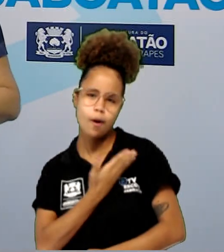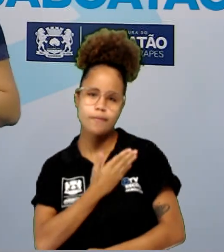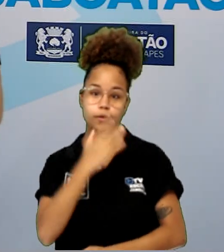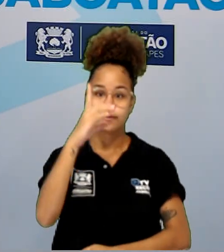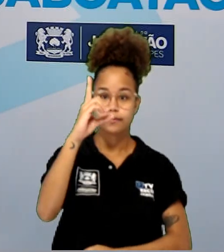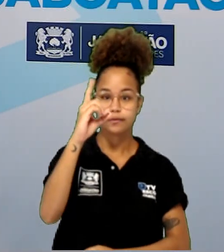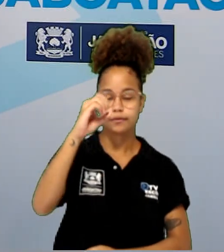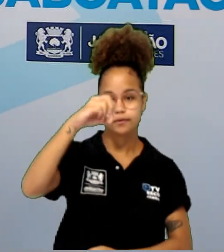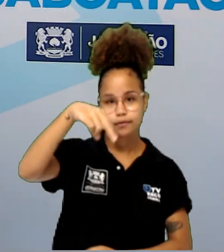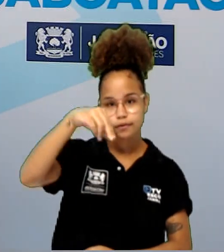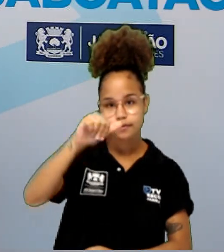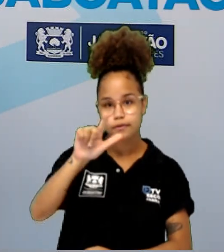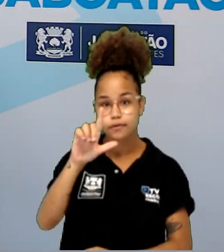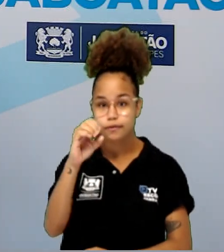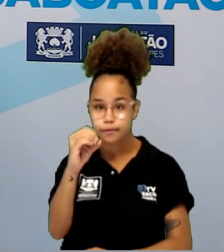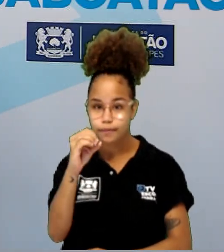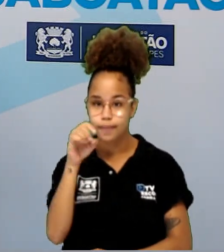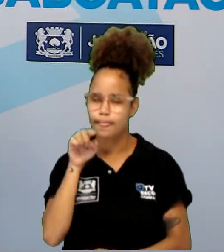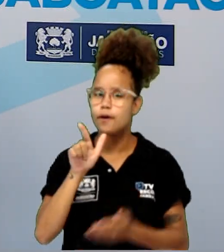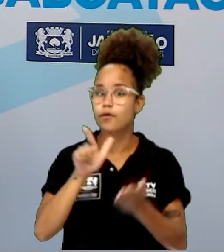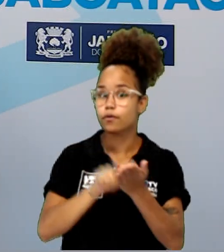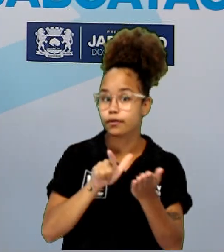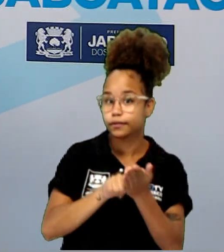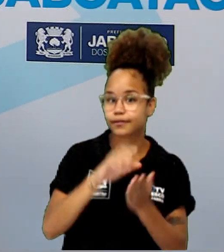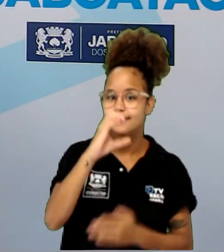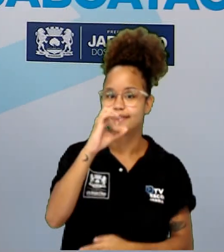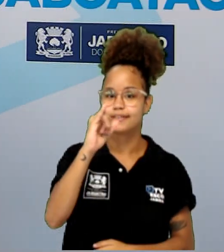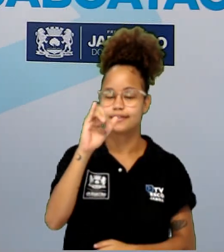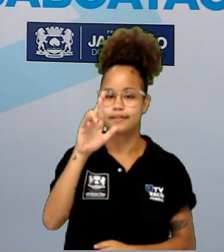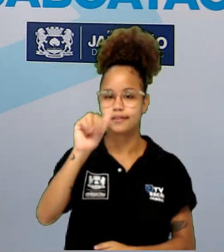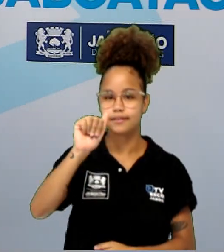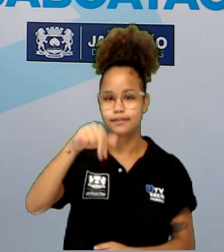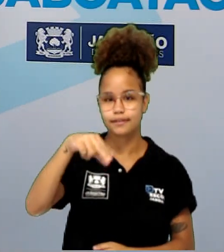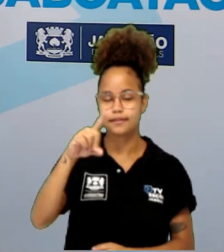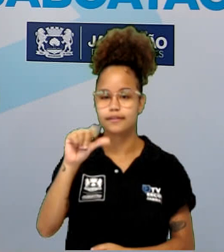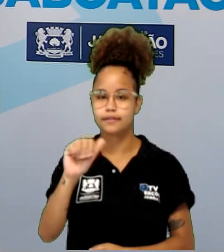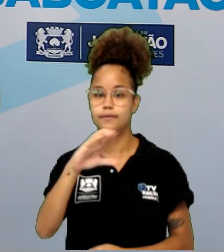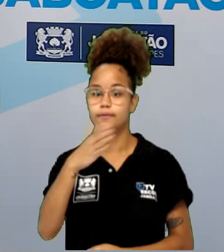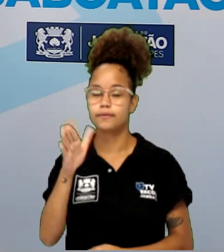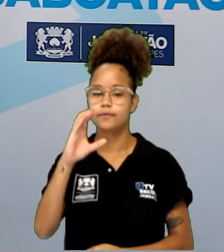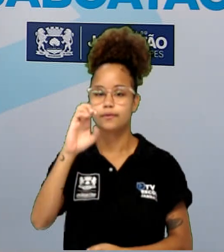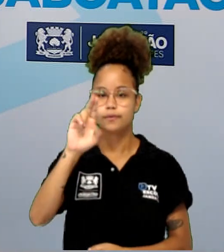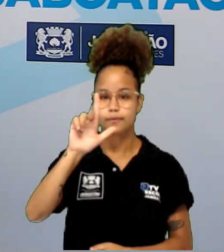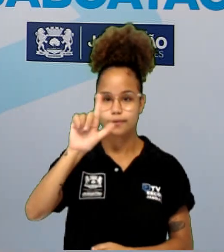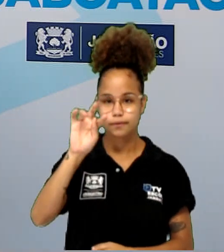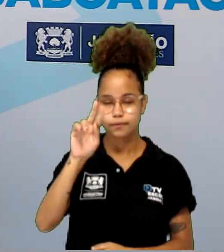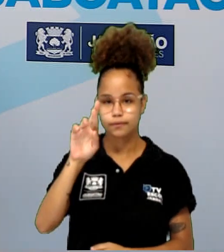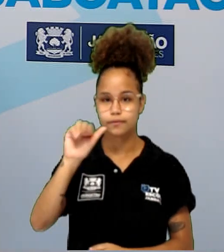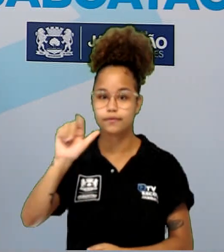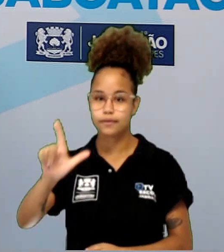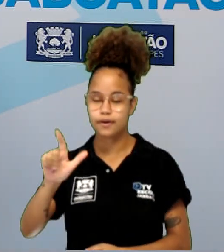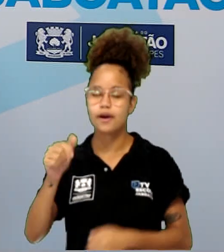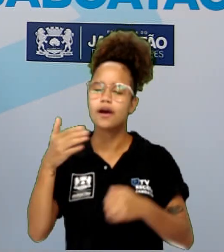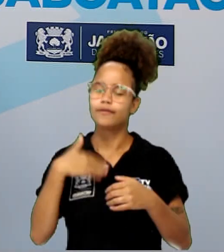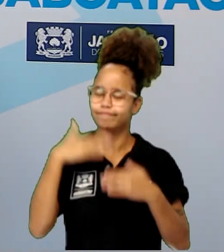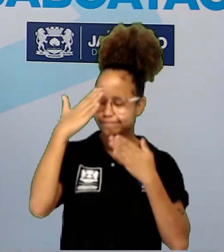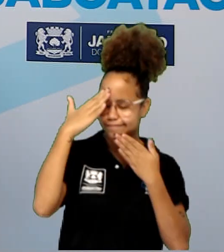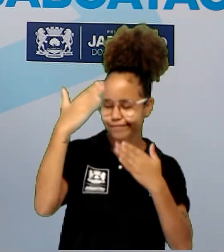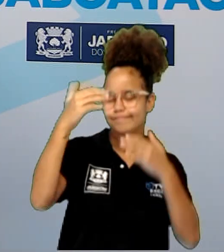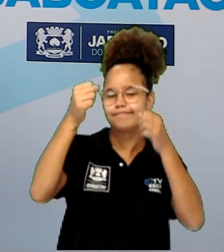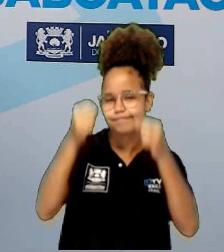olha, esse livro é da Ciranda Cultural, a quem a gente agradece por ter liberado os direitos para a gente poder ler aqui para